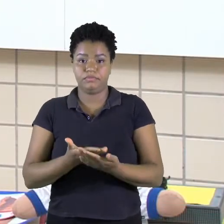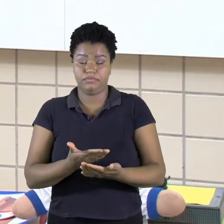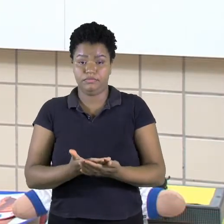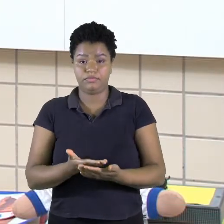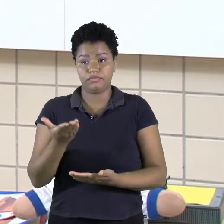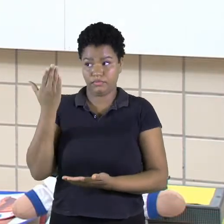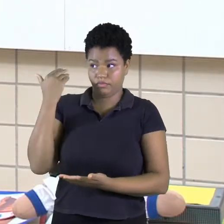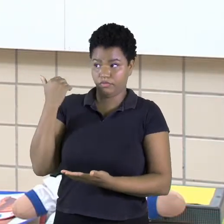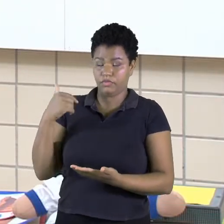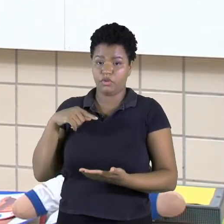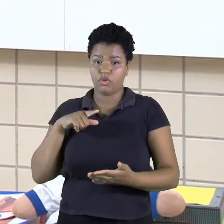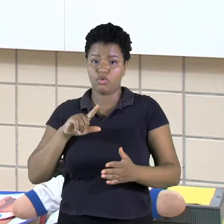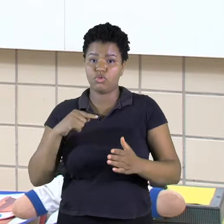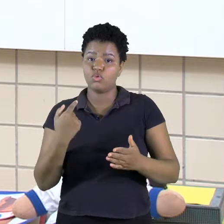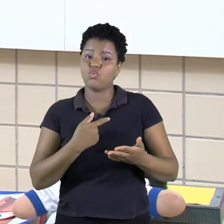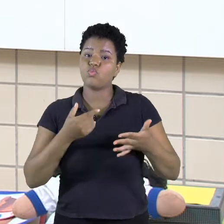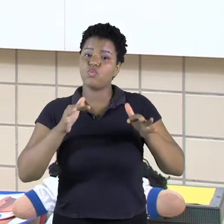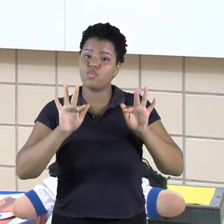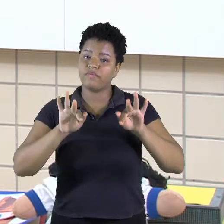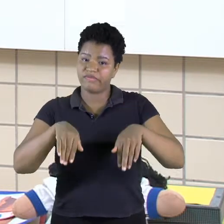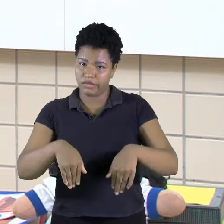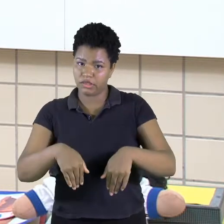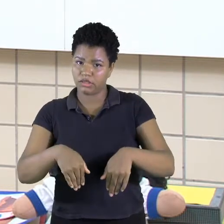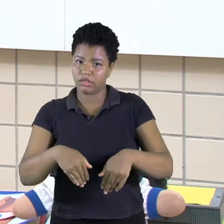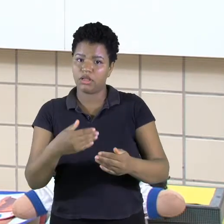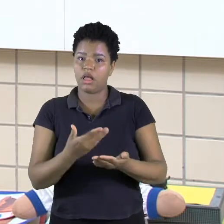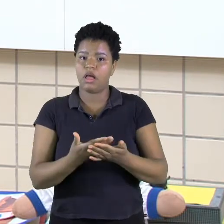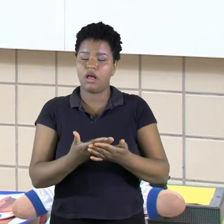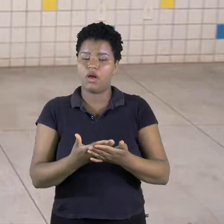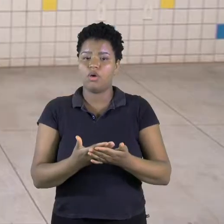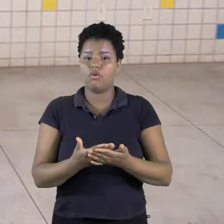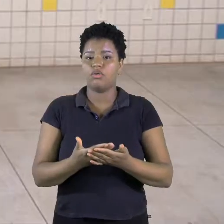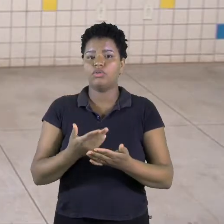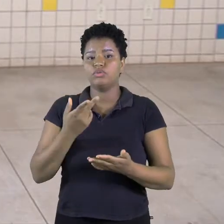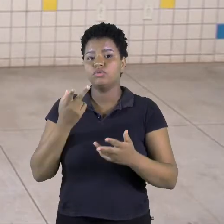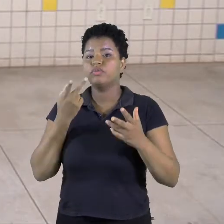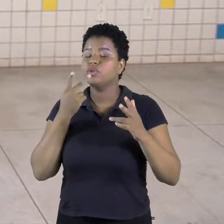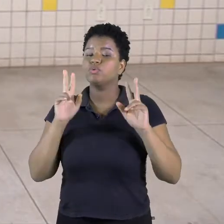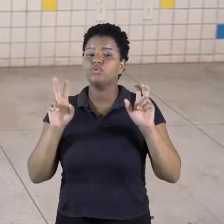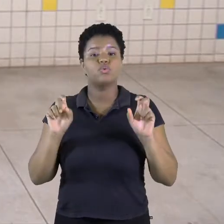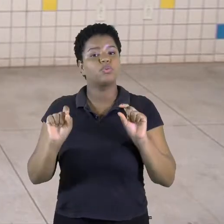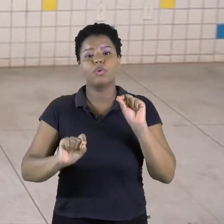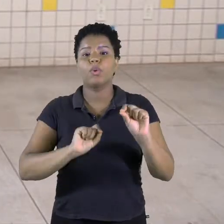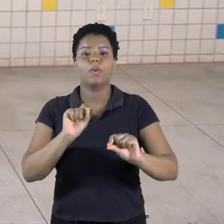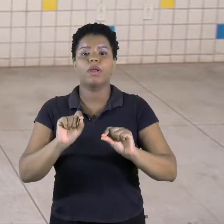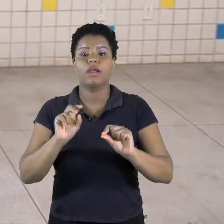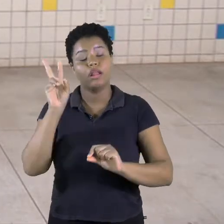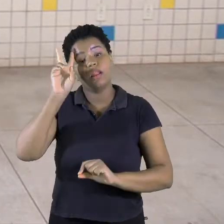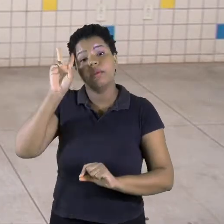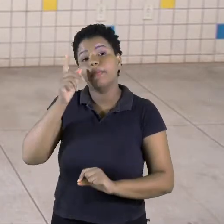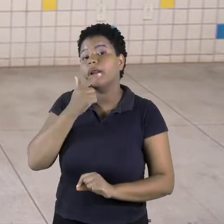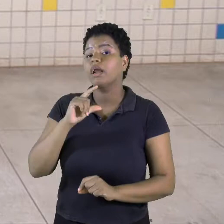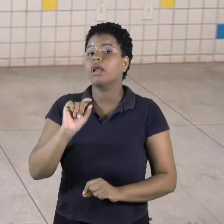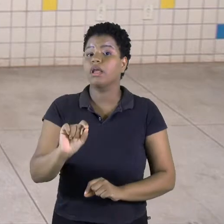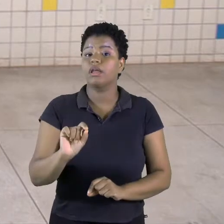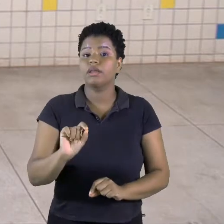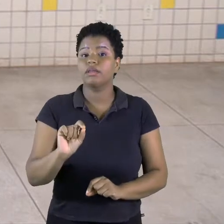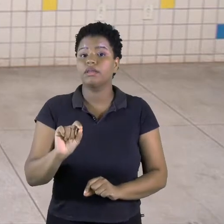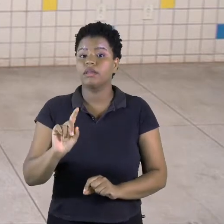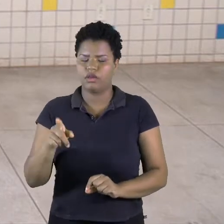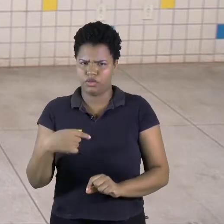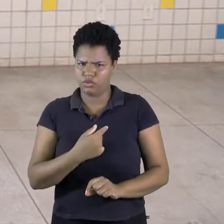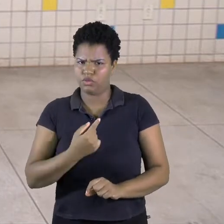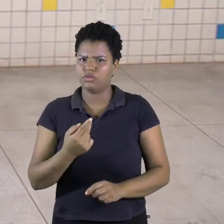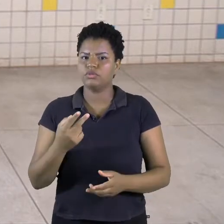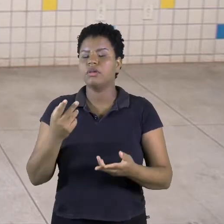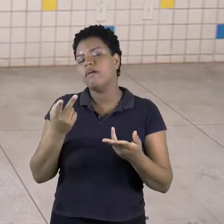nós fechamos a nossa aula falando de quê? Quem lembra? Vocês lembram de que nós fechamos a aula falando o quê? Isso mesmo. Nós